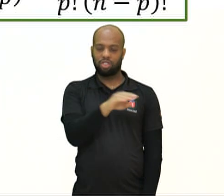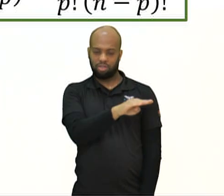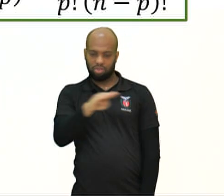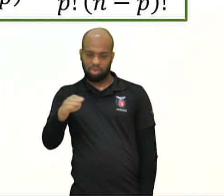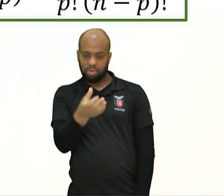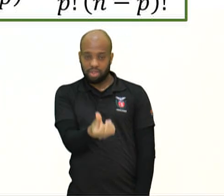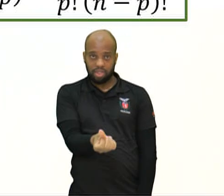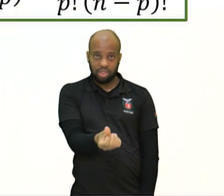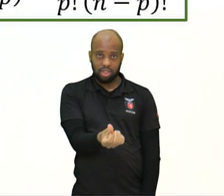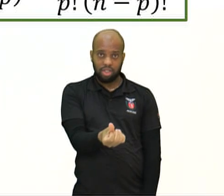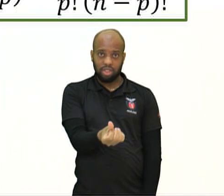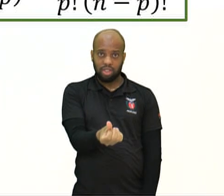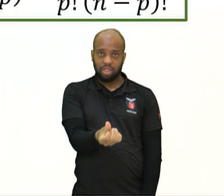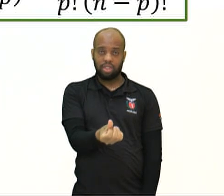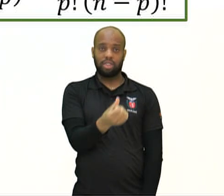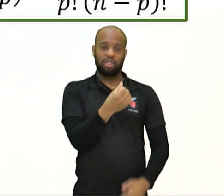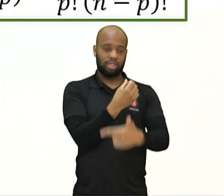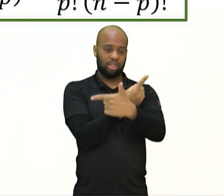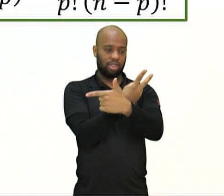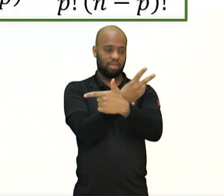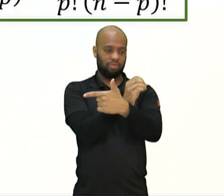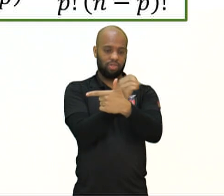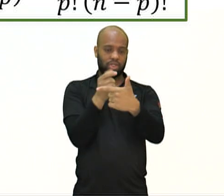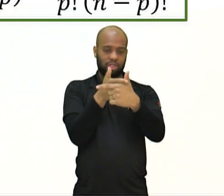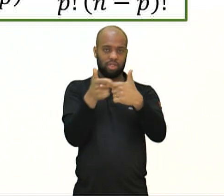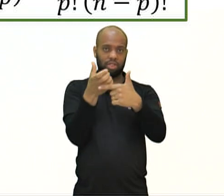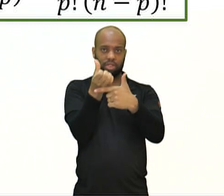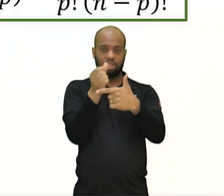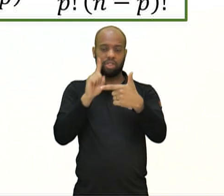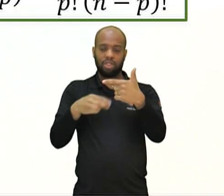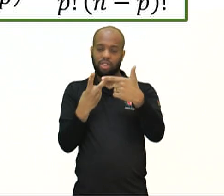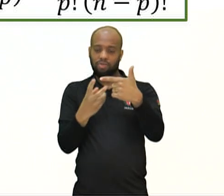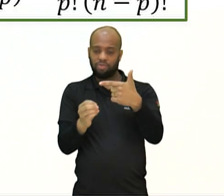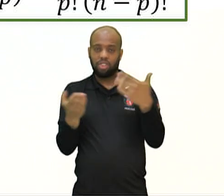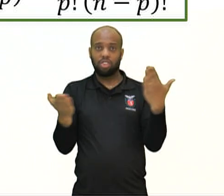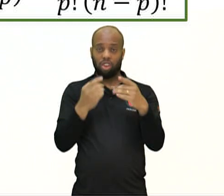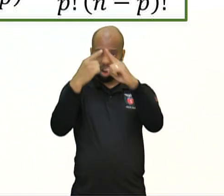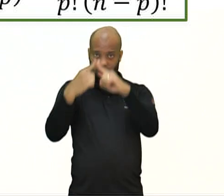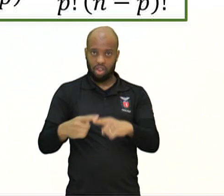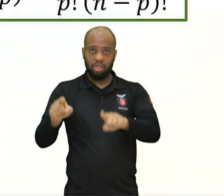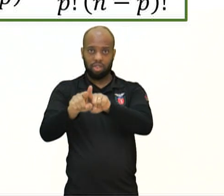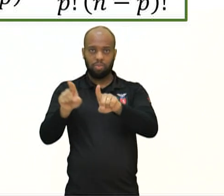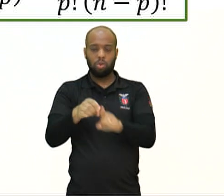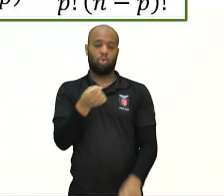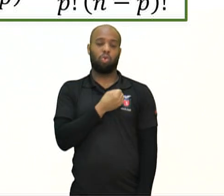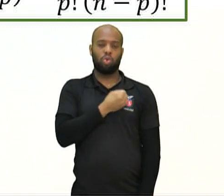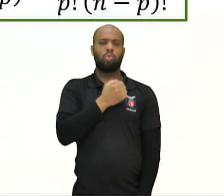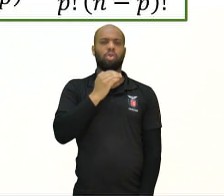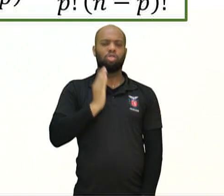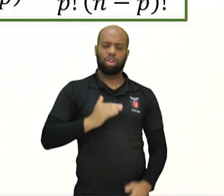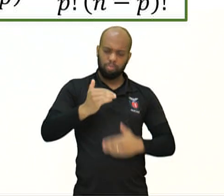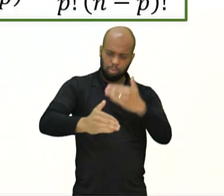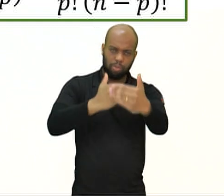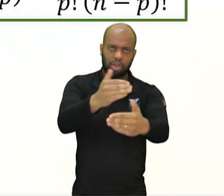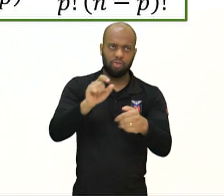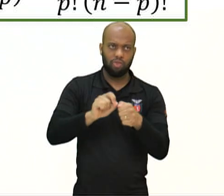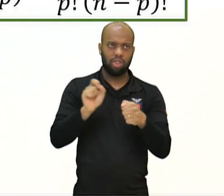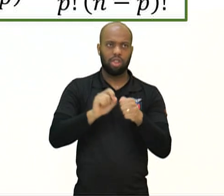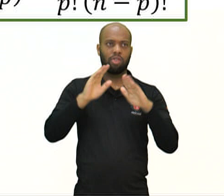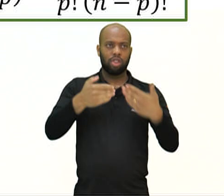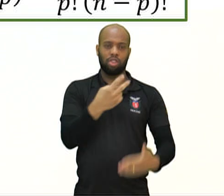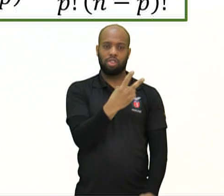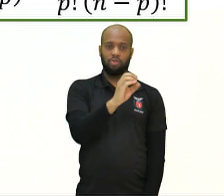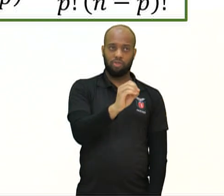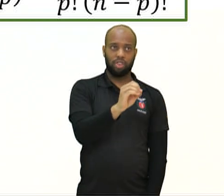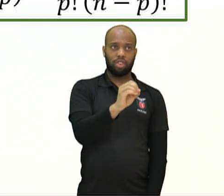120 sobre 6 é 20. Multiplicado por este valor que a gente já veio resolvendo, 20